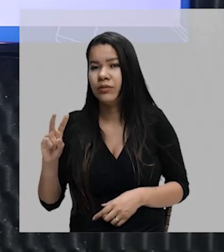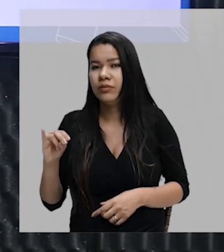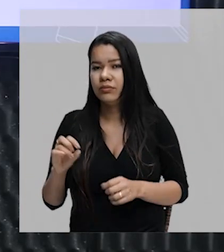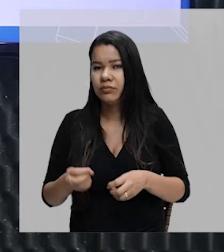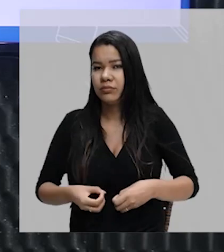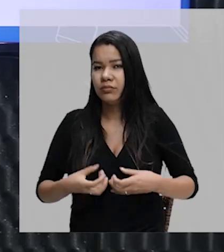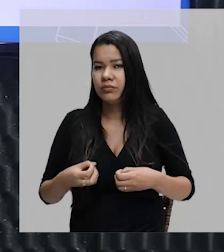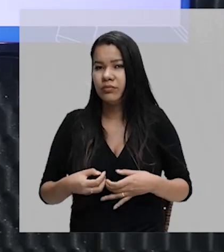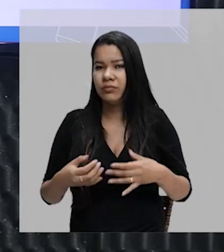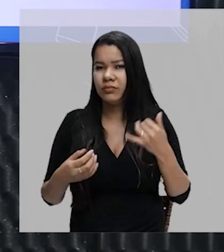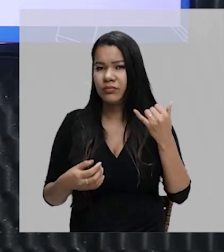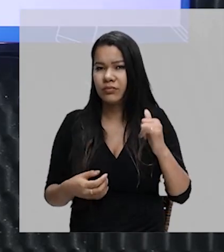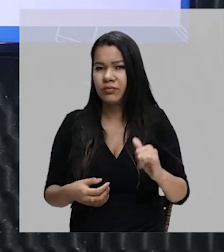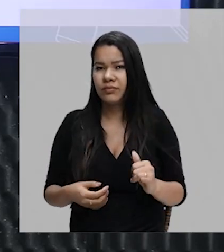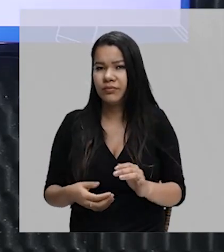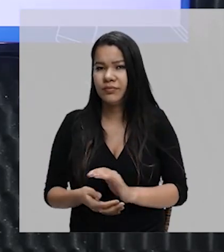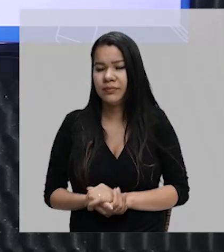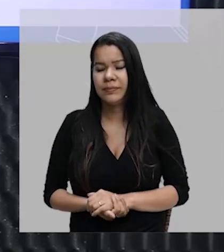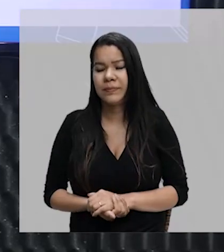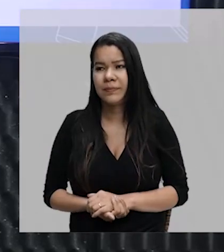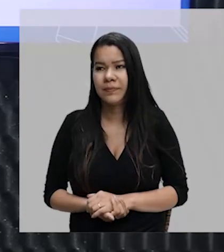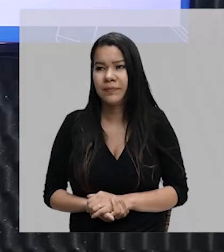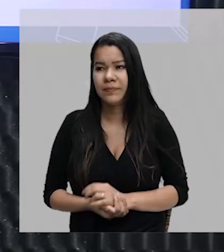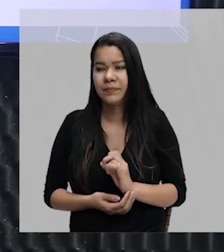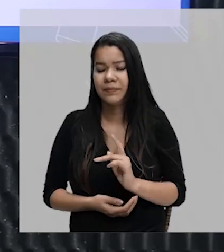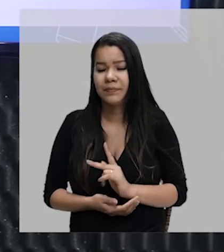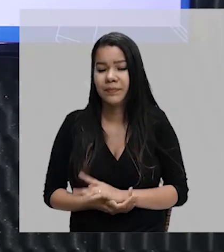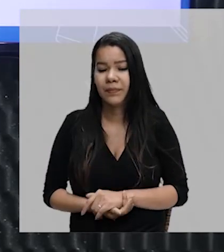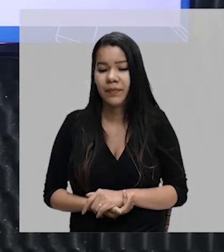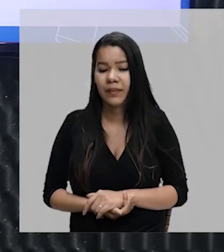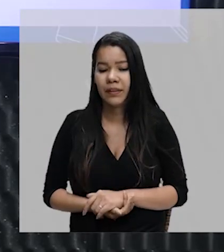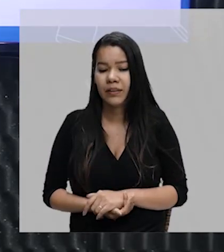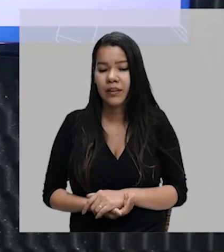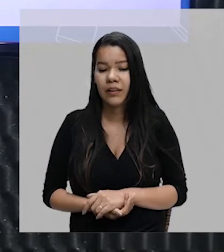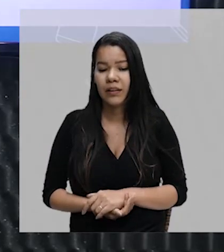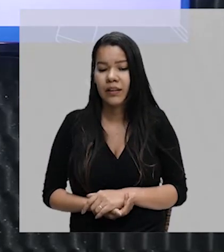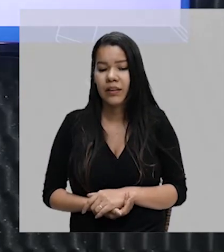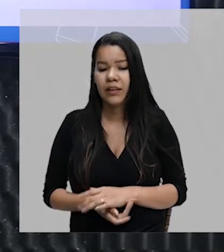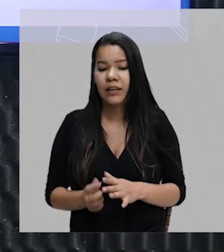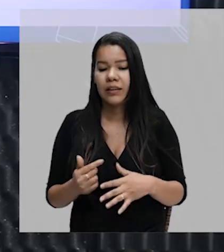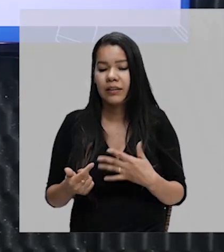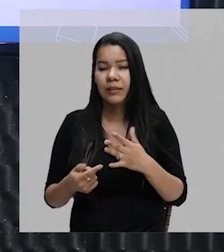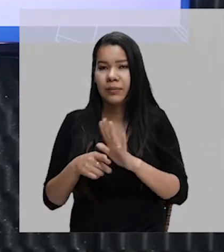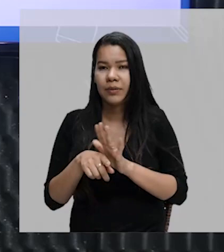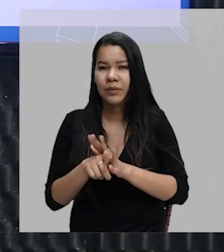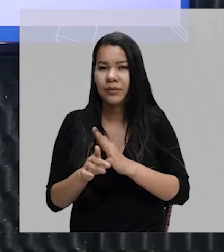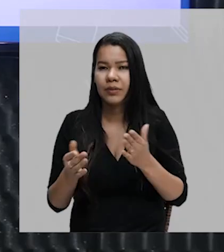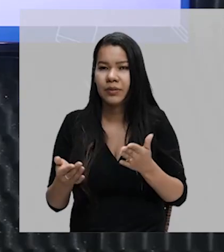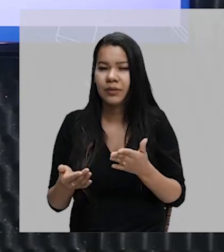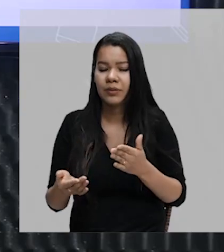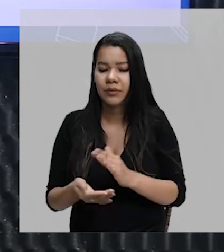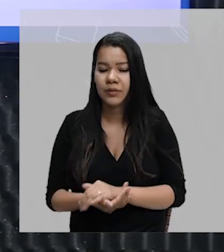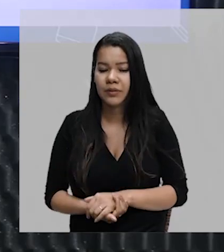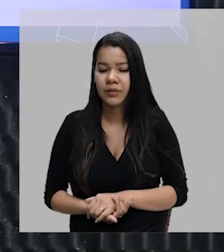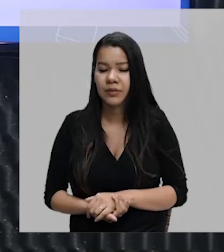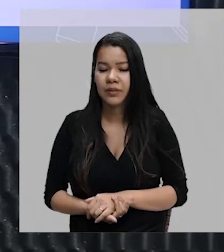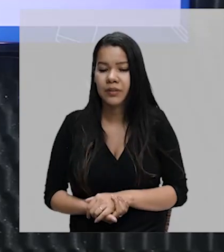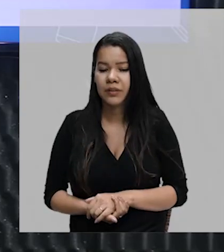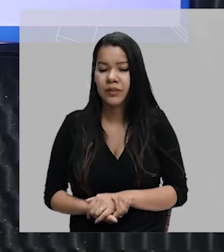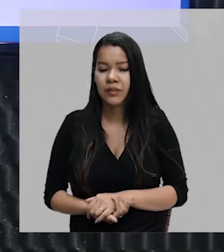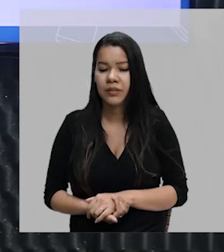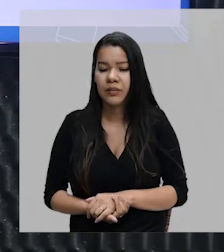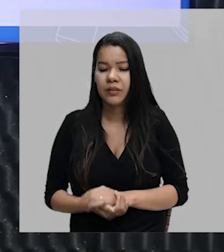induzida lá no condutor, né? Tá ok? Vamos para a questão 5. A corrente